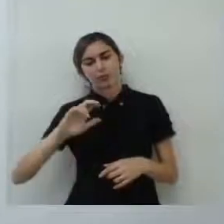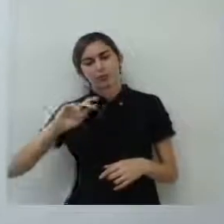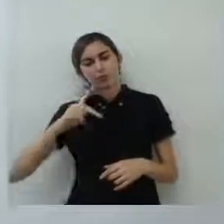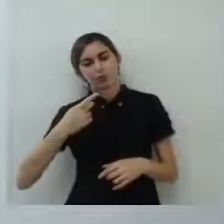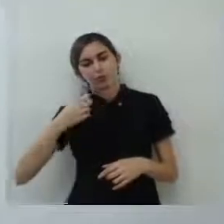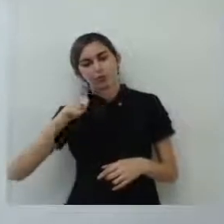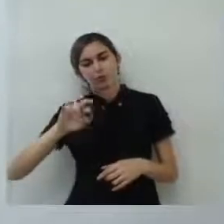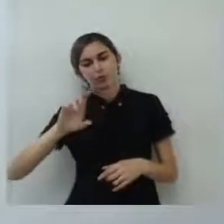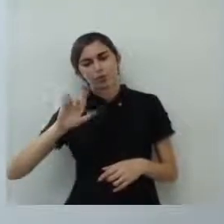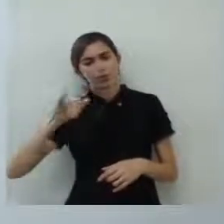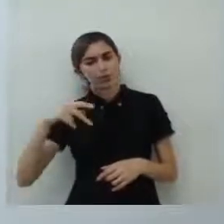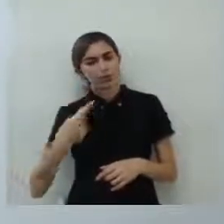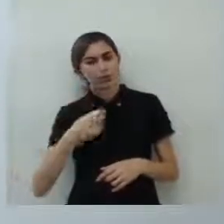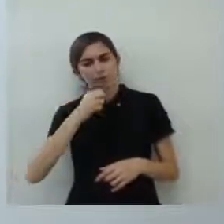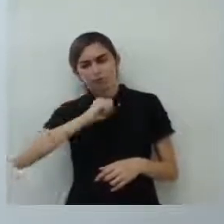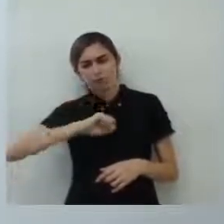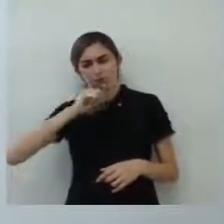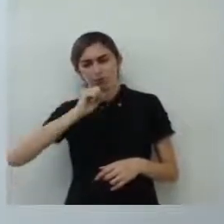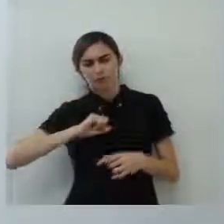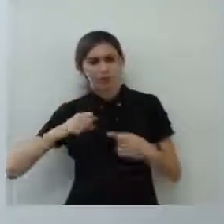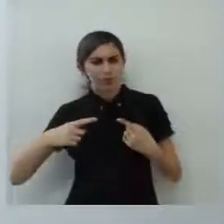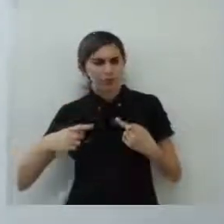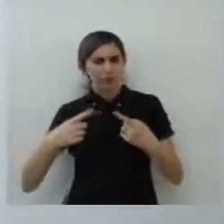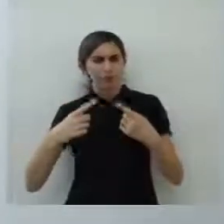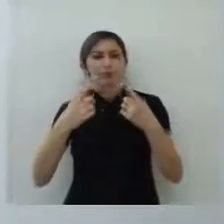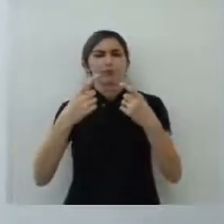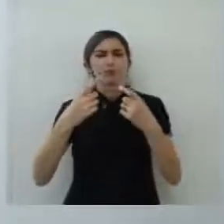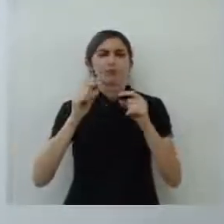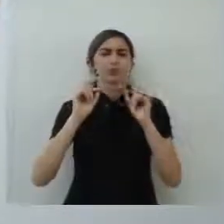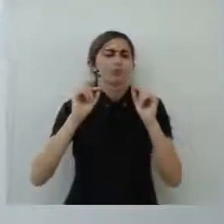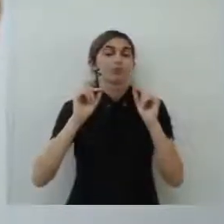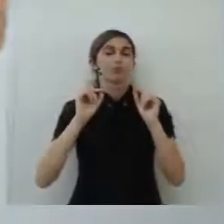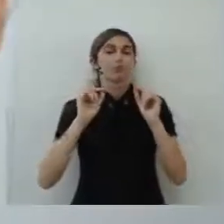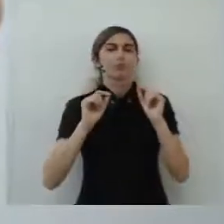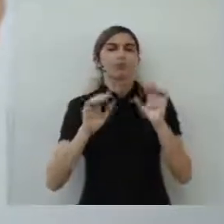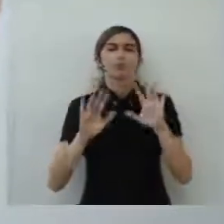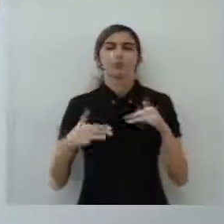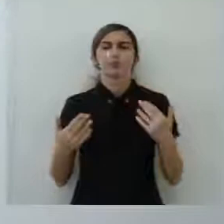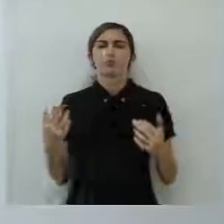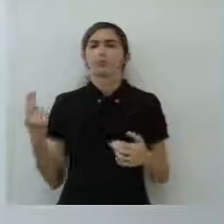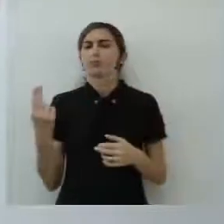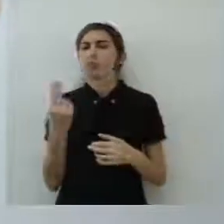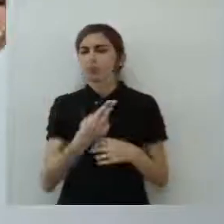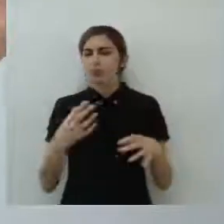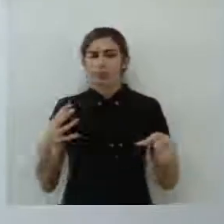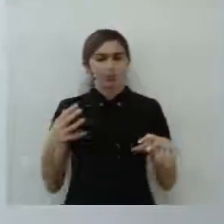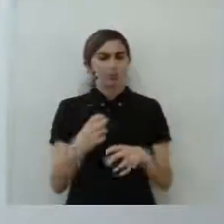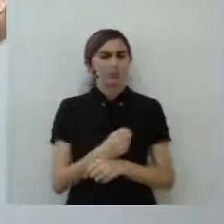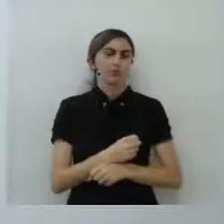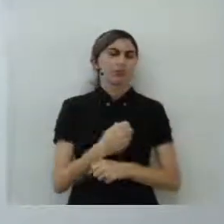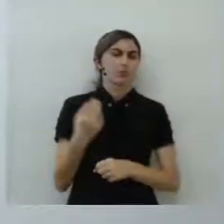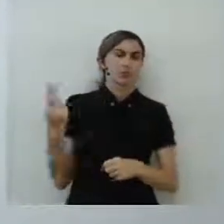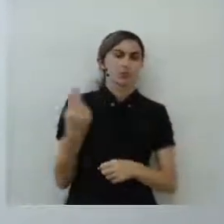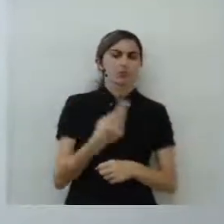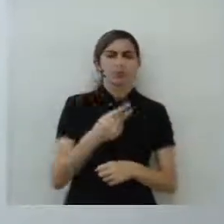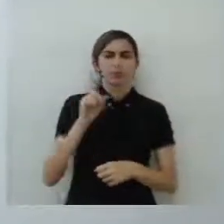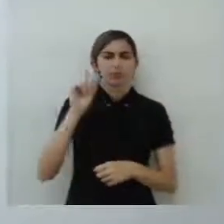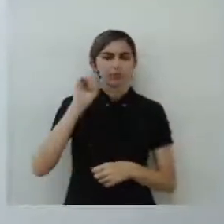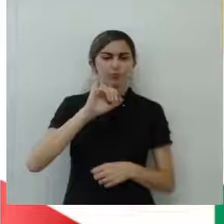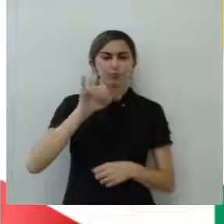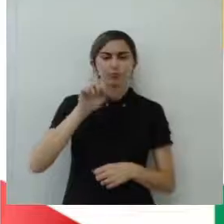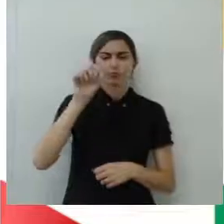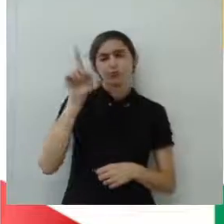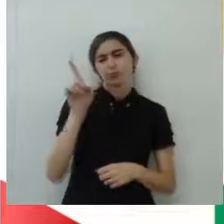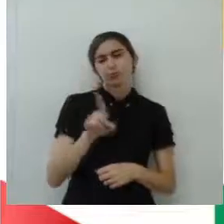Chacrinha, o velho guerreiro. Vamos falar um pouco mais sobre ele agora. Vamos lá. Então, o nome completo, em primeiro lugar, o nome completo dele,